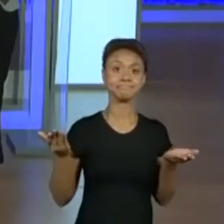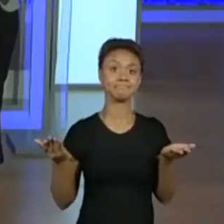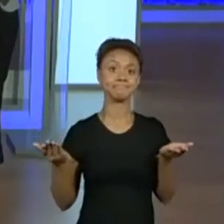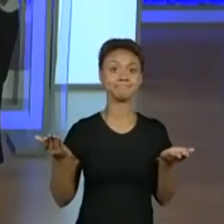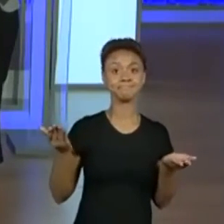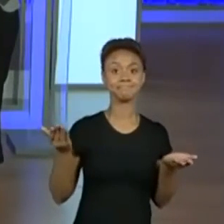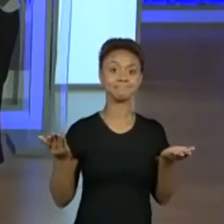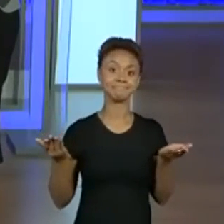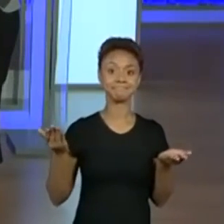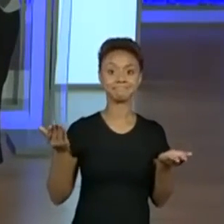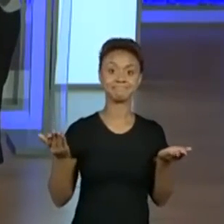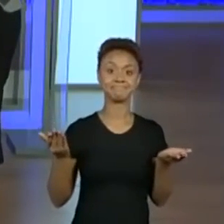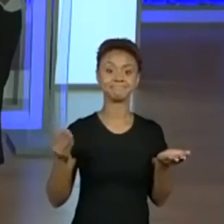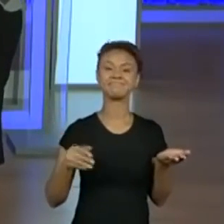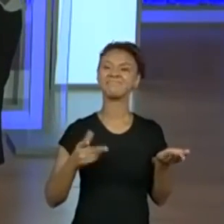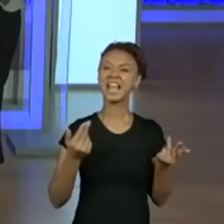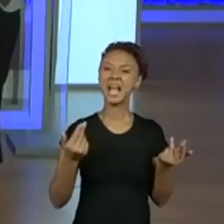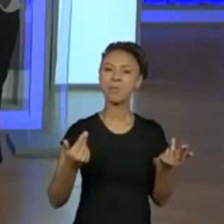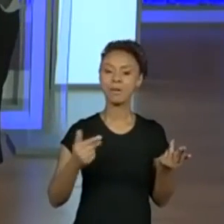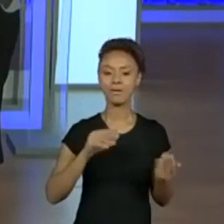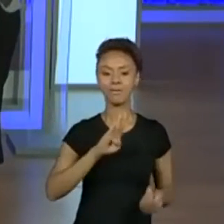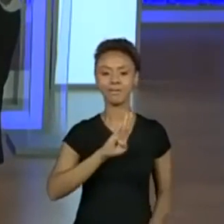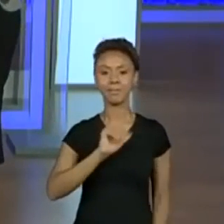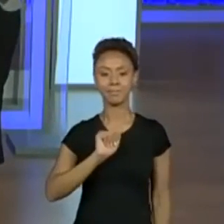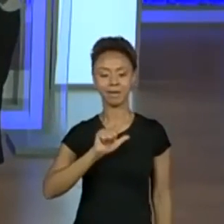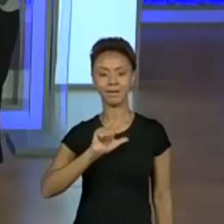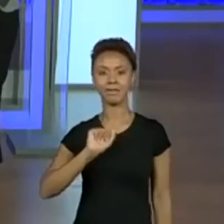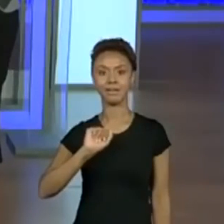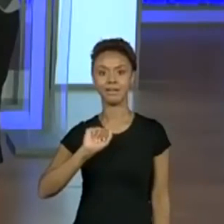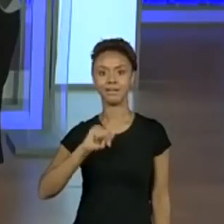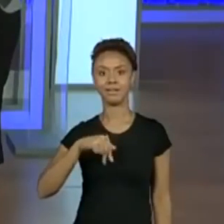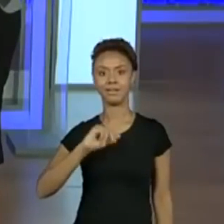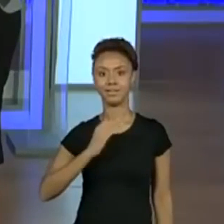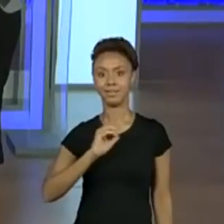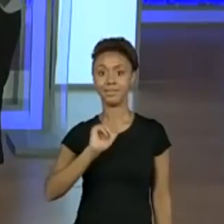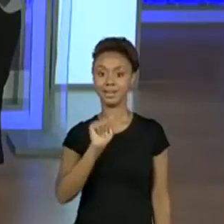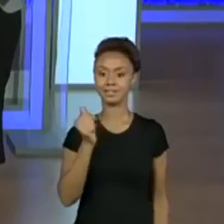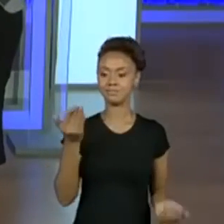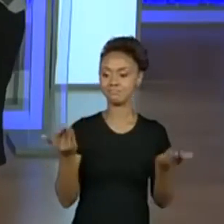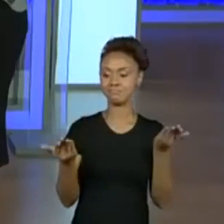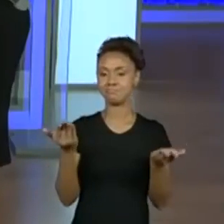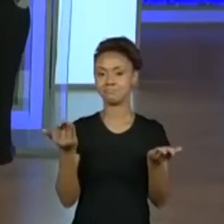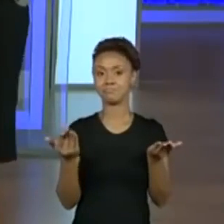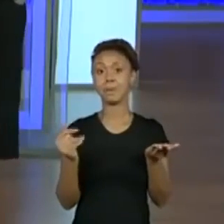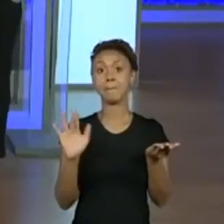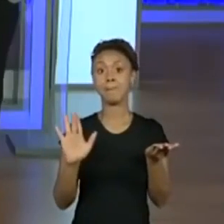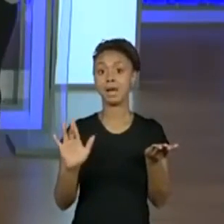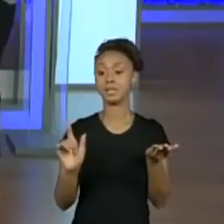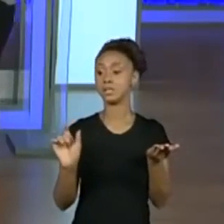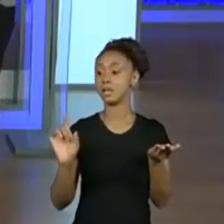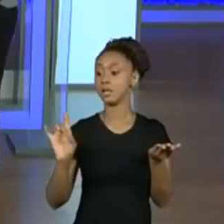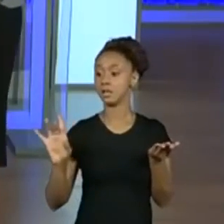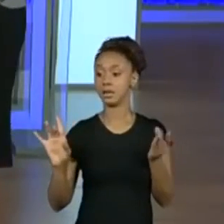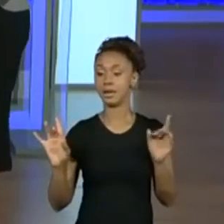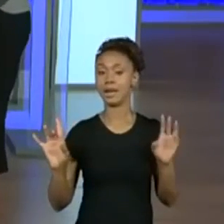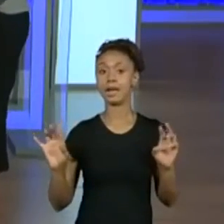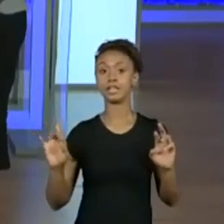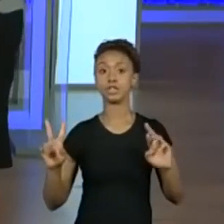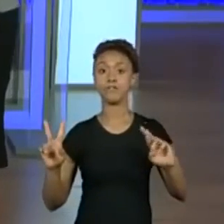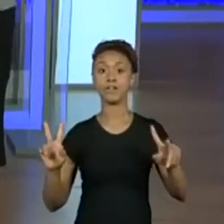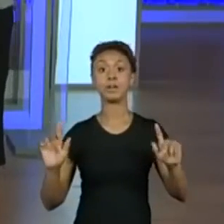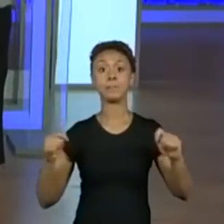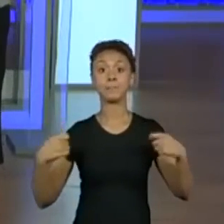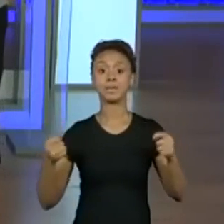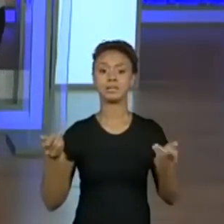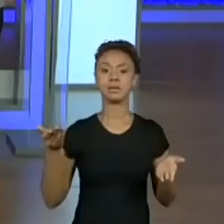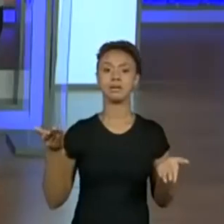de cada lado da balança, porém têm o mesmo peso, são equivalentes, não é? Exato, ótimo exemplo, professora Joyce. Isso